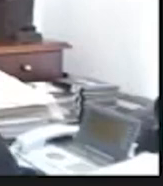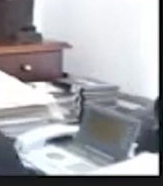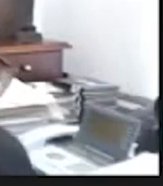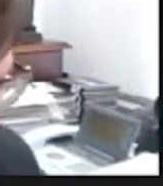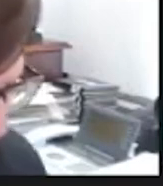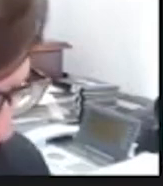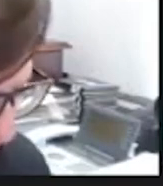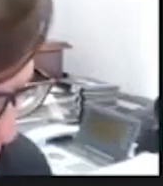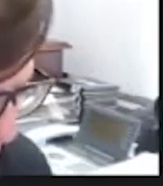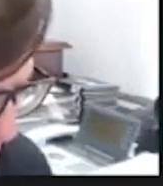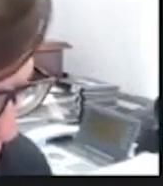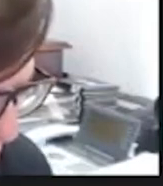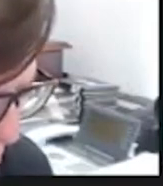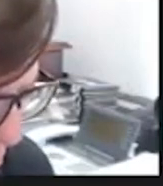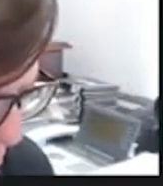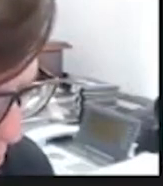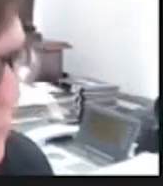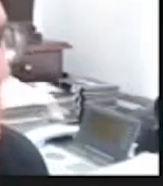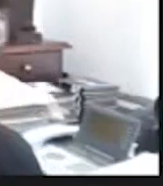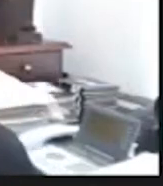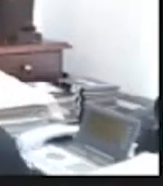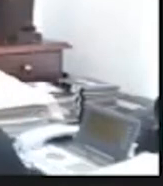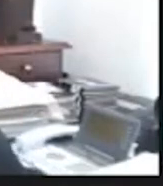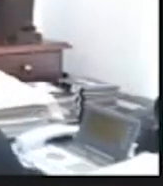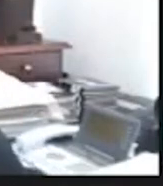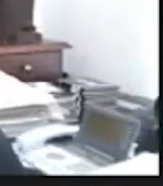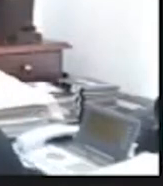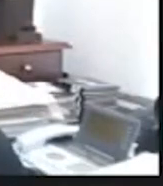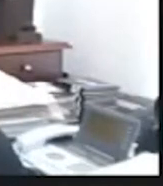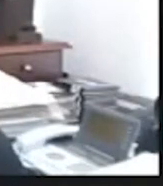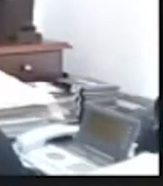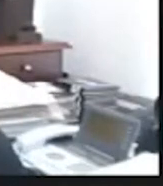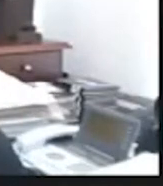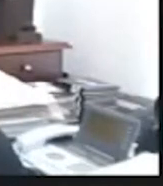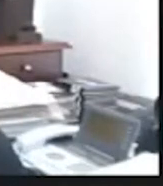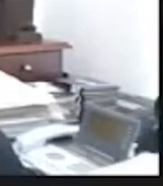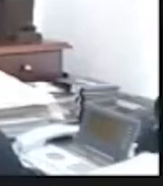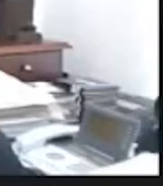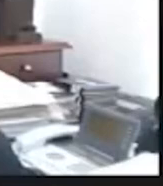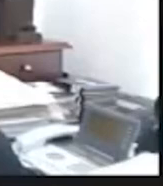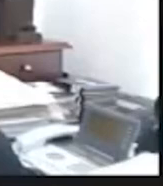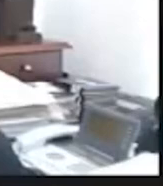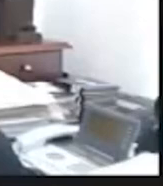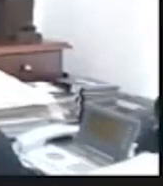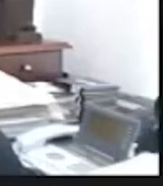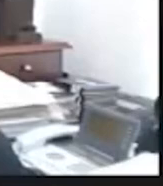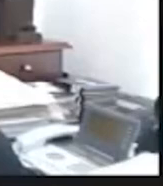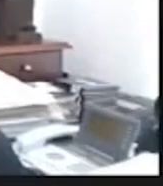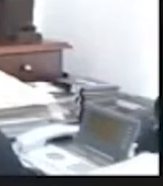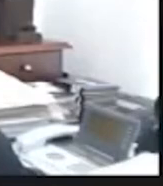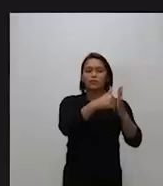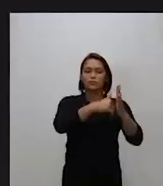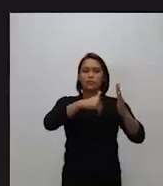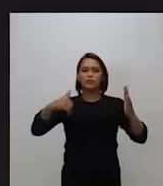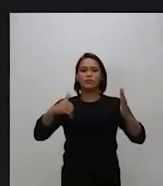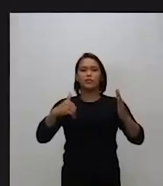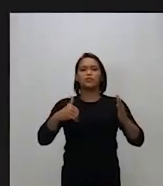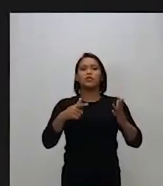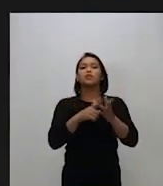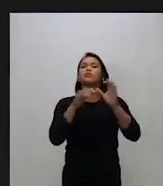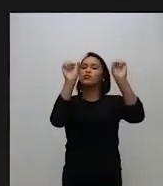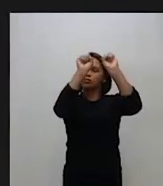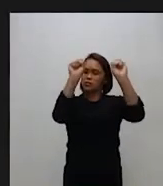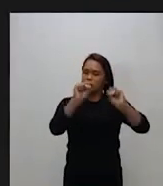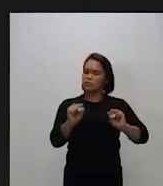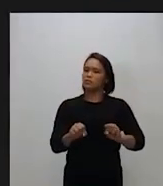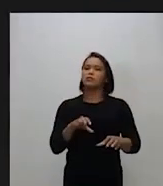que a jurisprudência do tribunal considera o mandado de segurança coletivo uma hipótese de substituição processual e que, por isso,